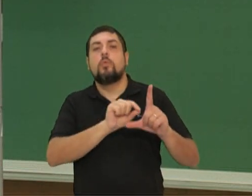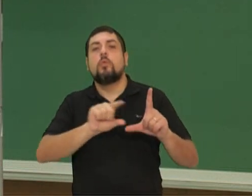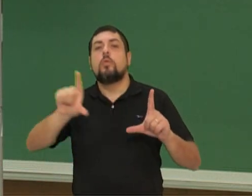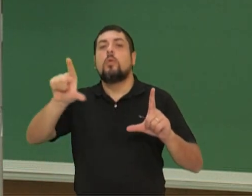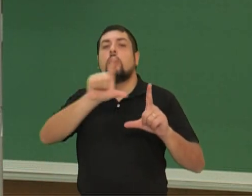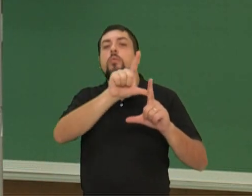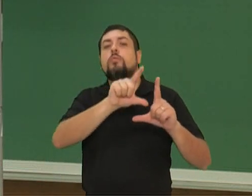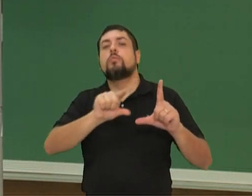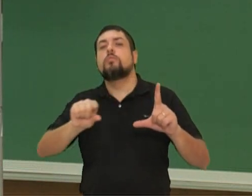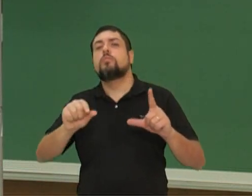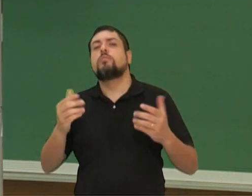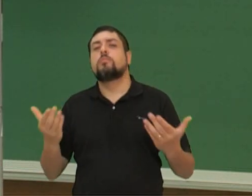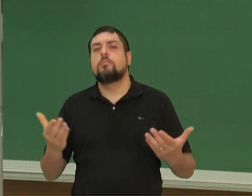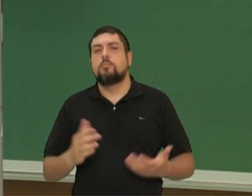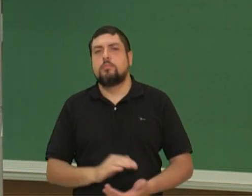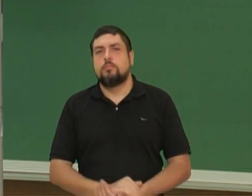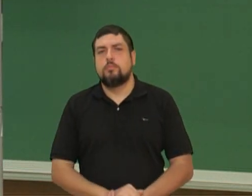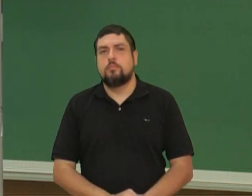decrescente?